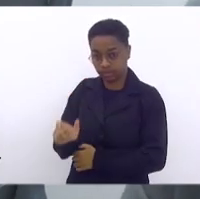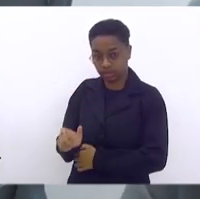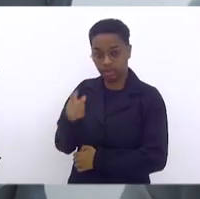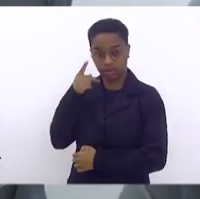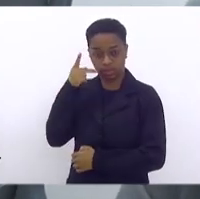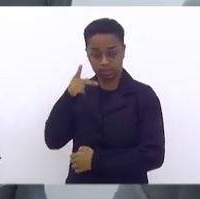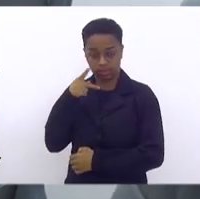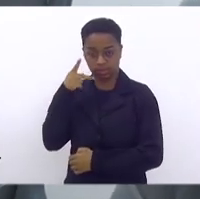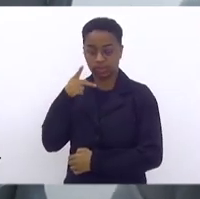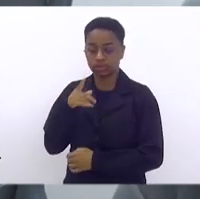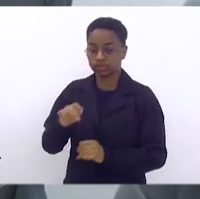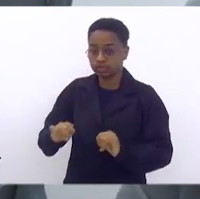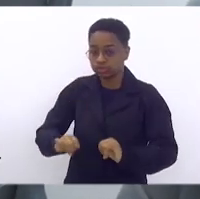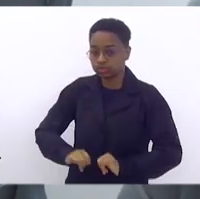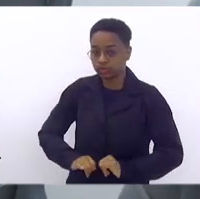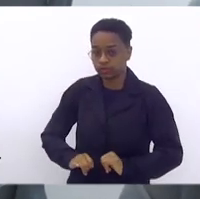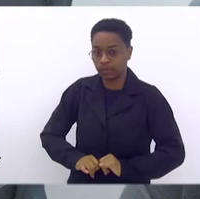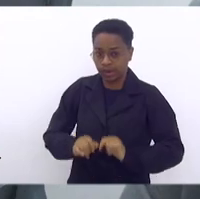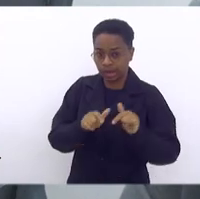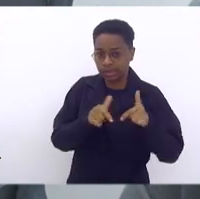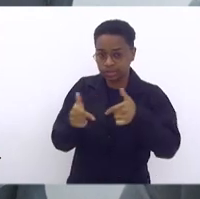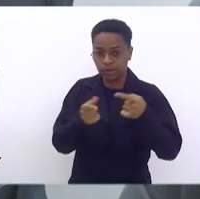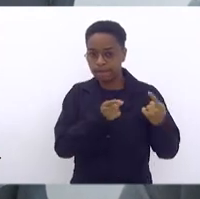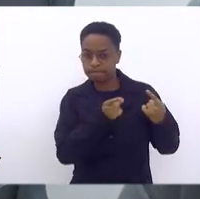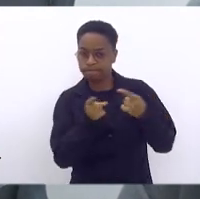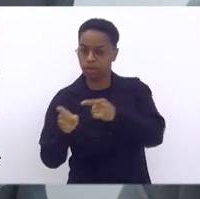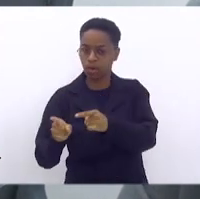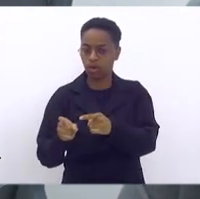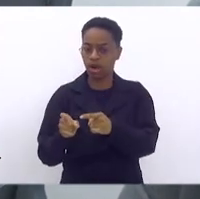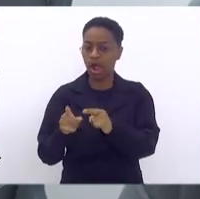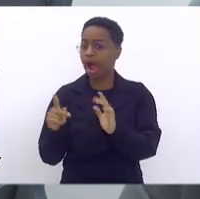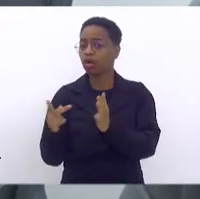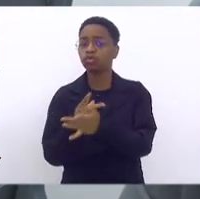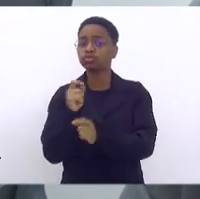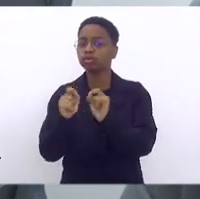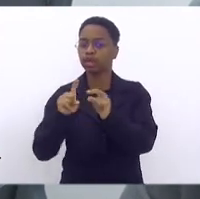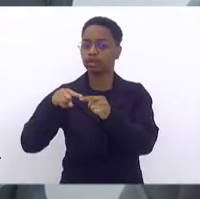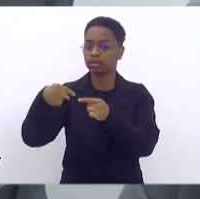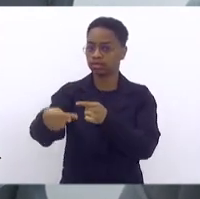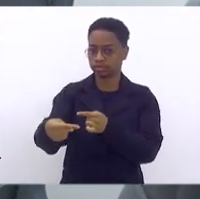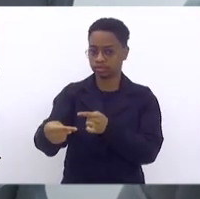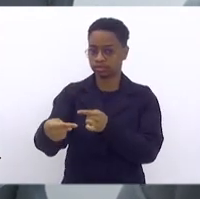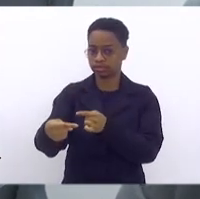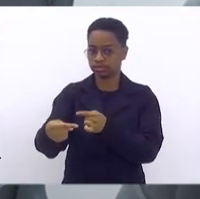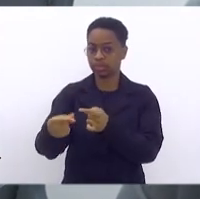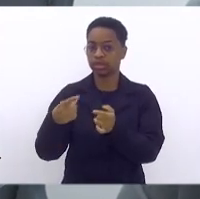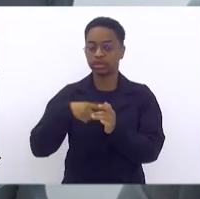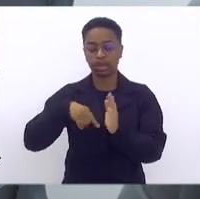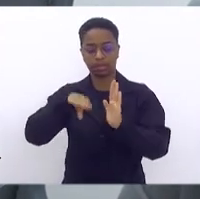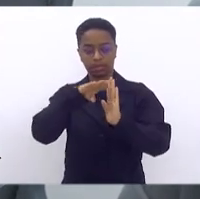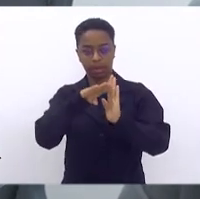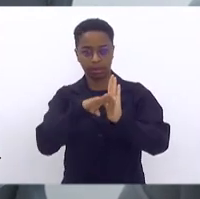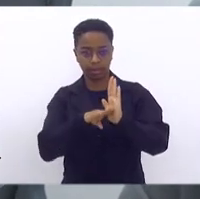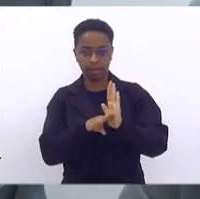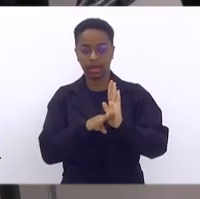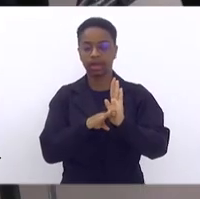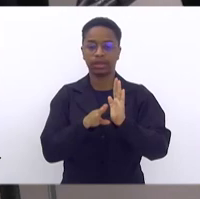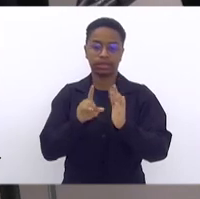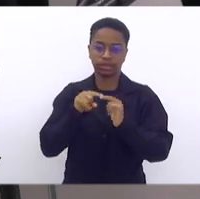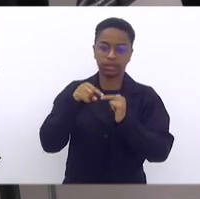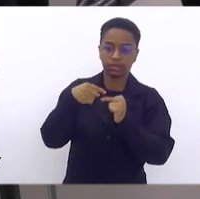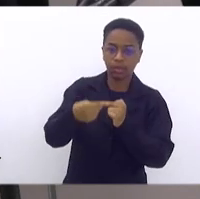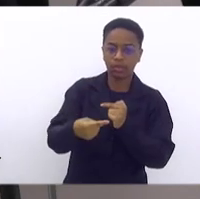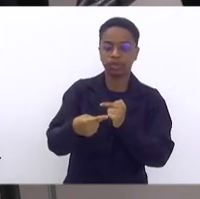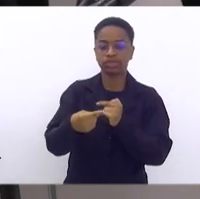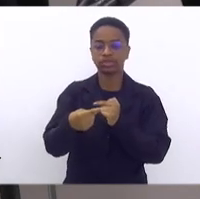aquele tipo de ação violenta resultou neste procedimento. Este procedimento causou